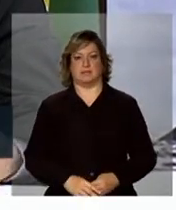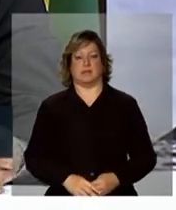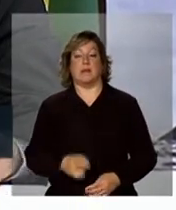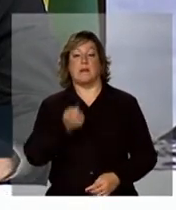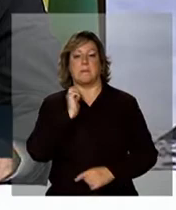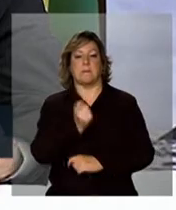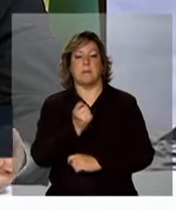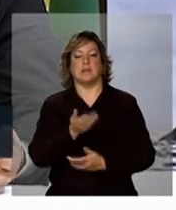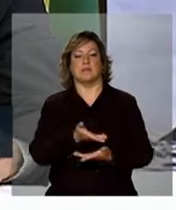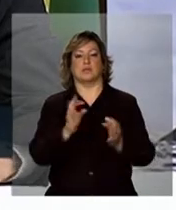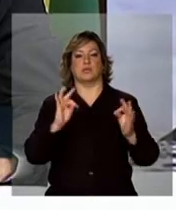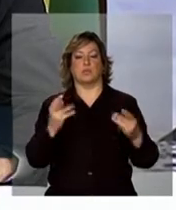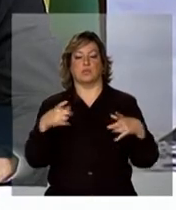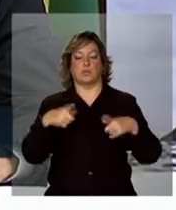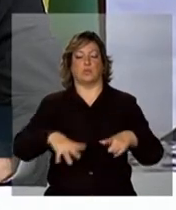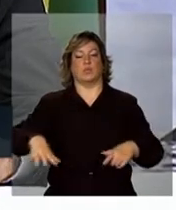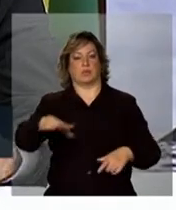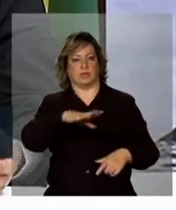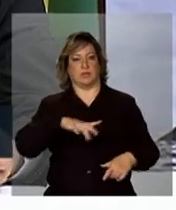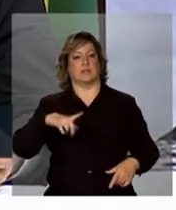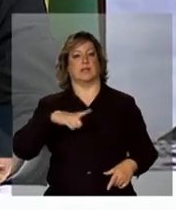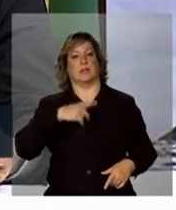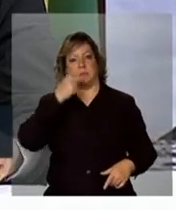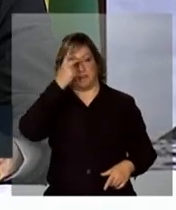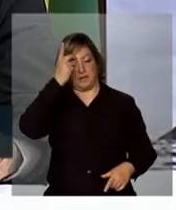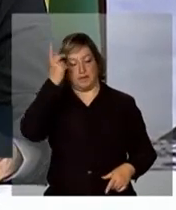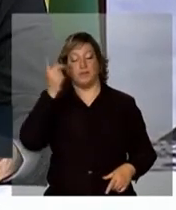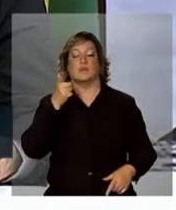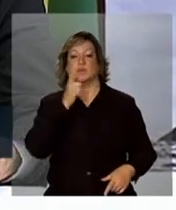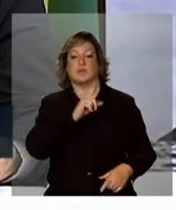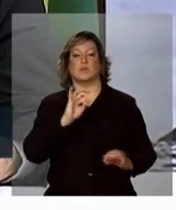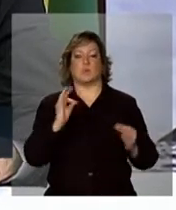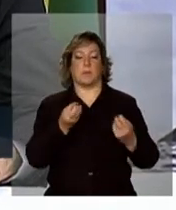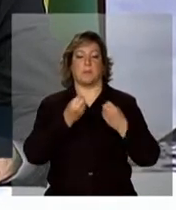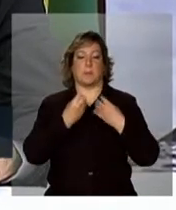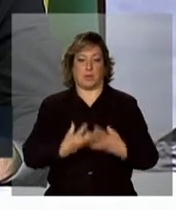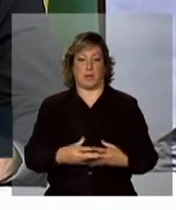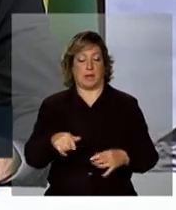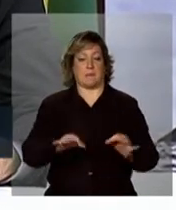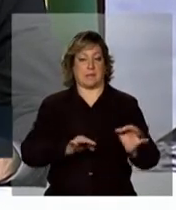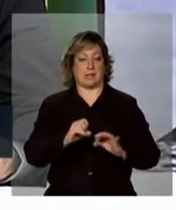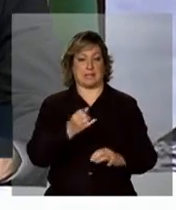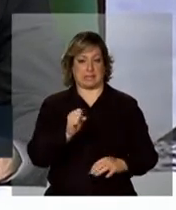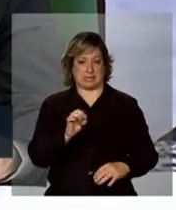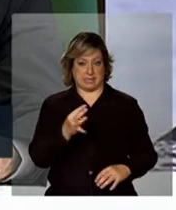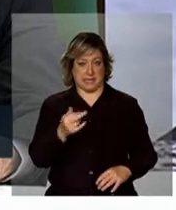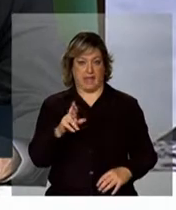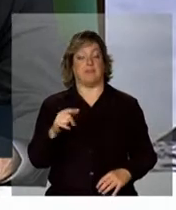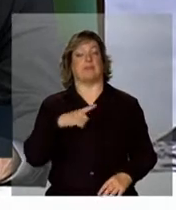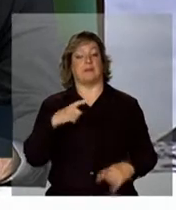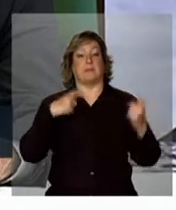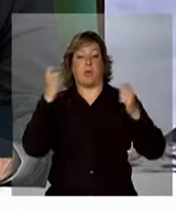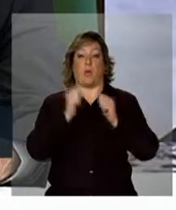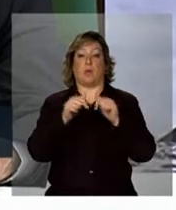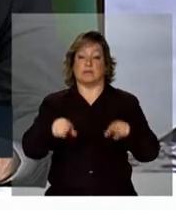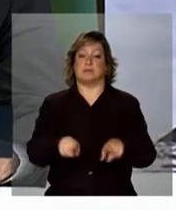os pescadores, para a região, é um grande ganho. Então, o Plano Safra está preocupado com isso